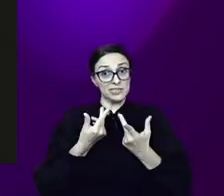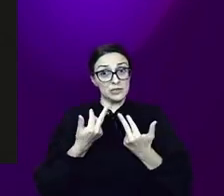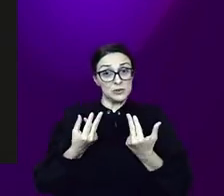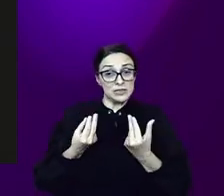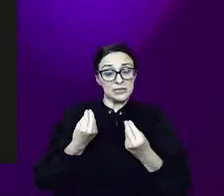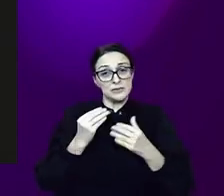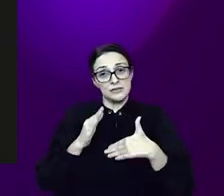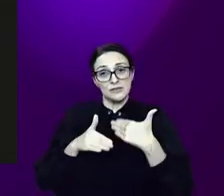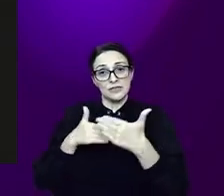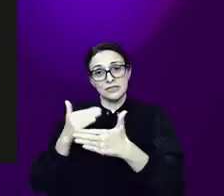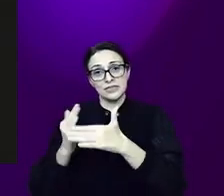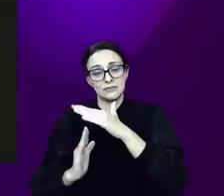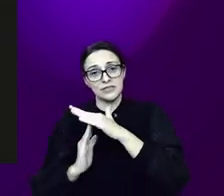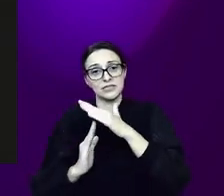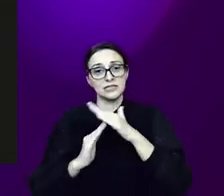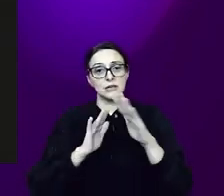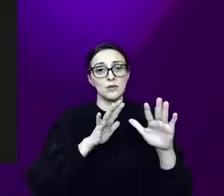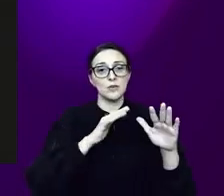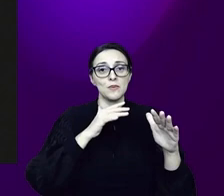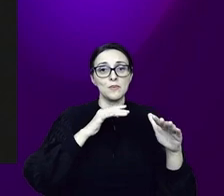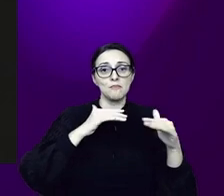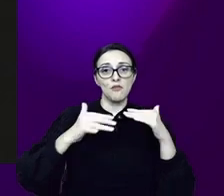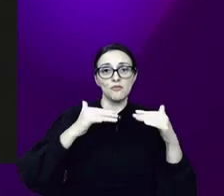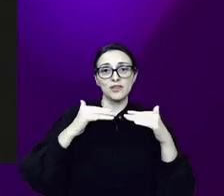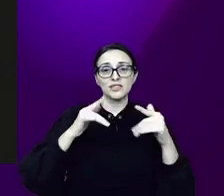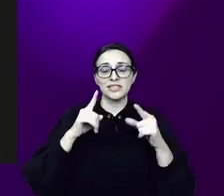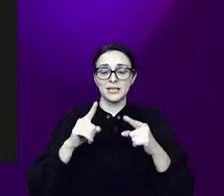evolução com a limitação de movimento dele,